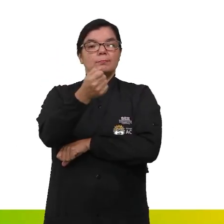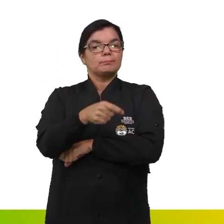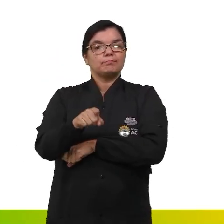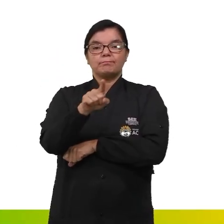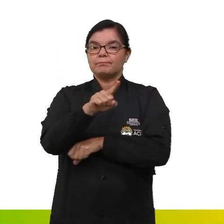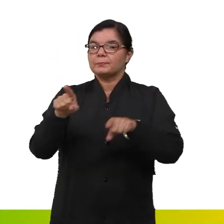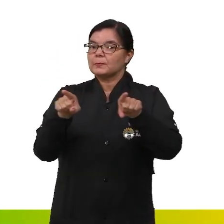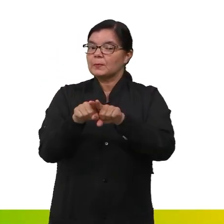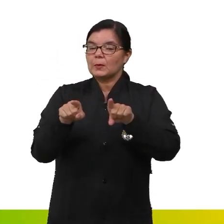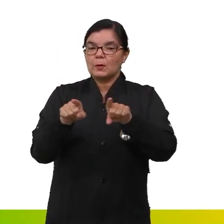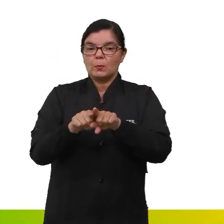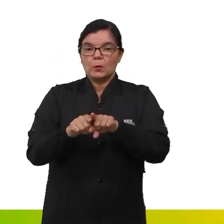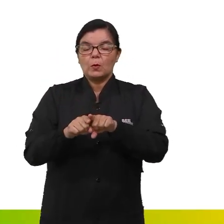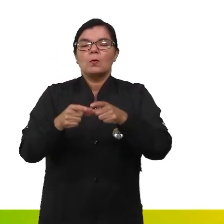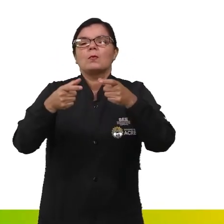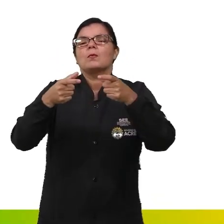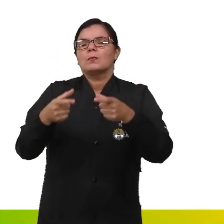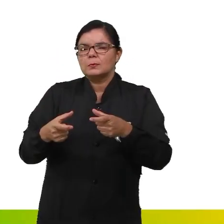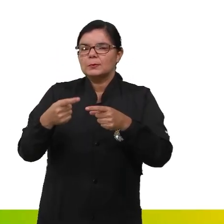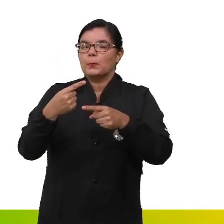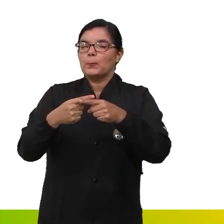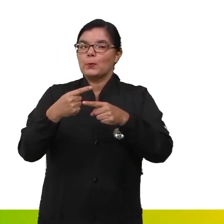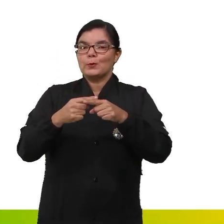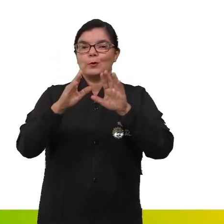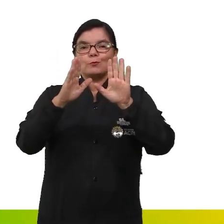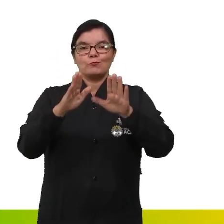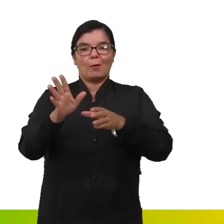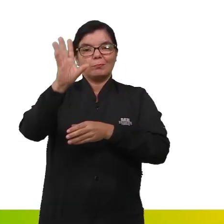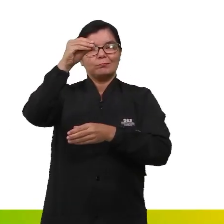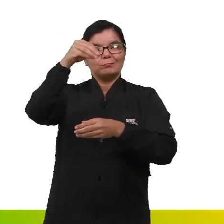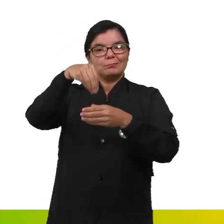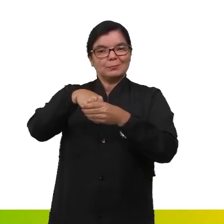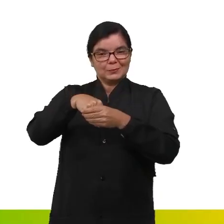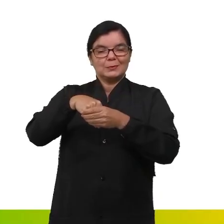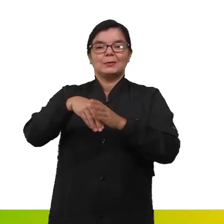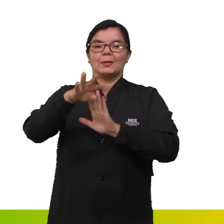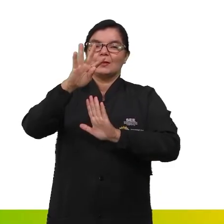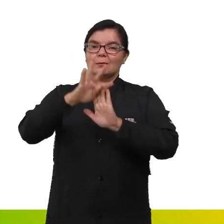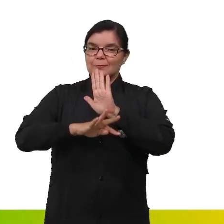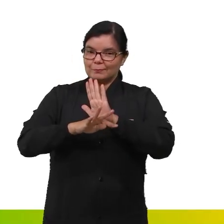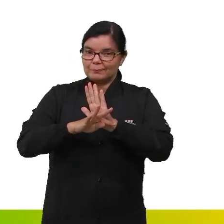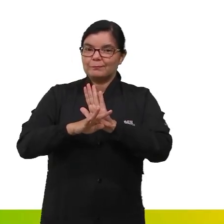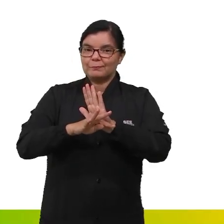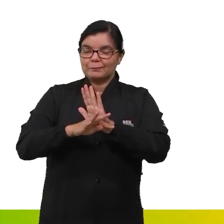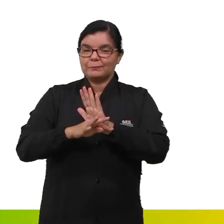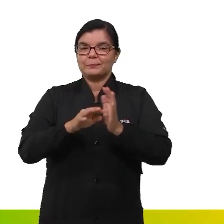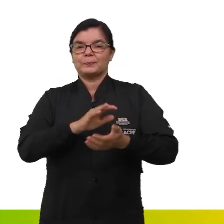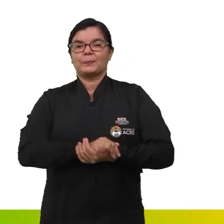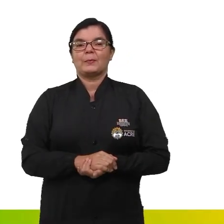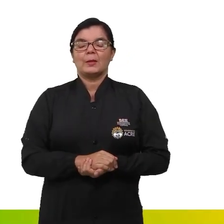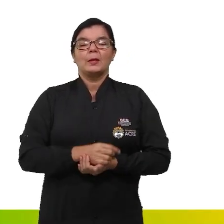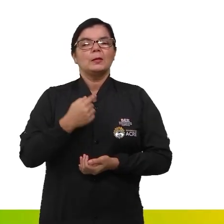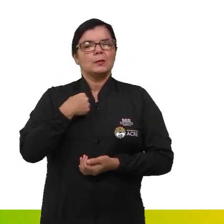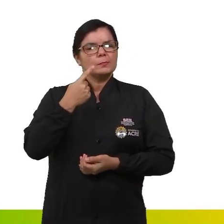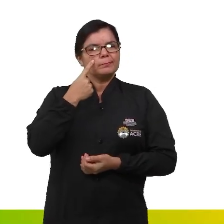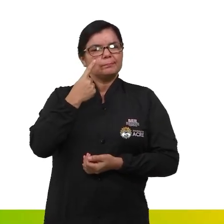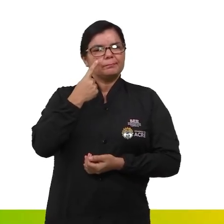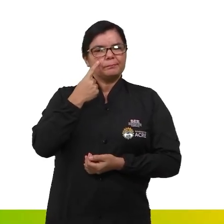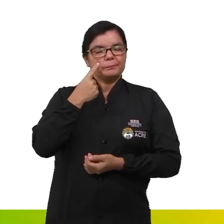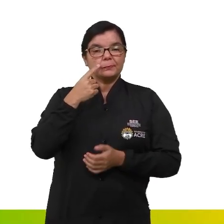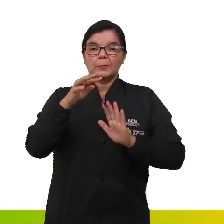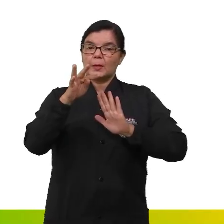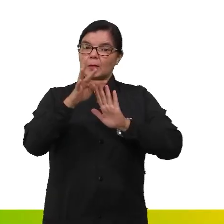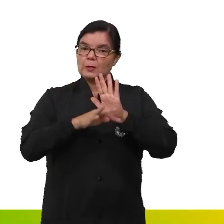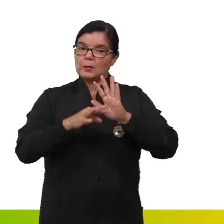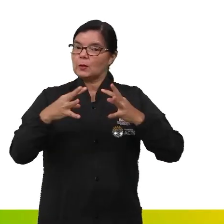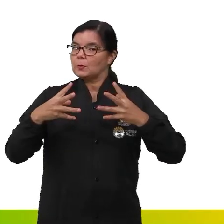preciso também que tenha o onde. Por quê? Porque isso já está subentendido na minha primeira oração. Então, observa que esse texto